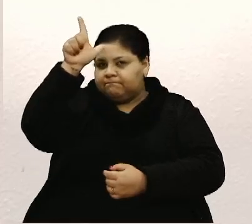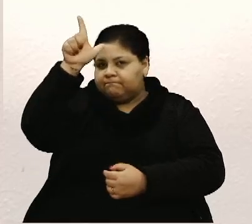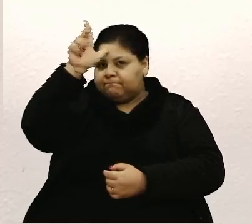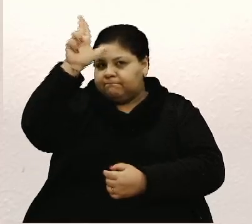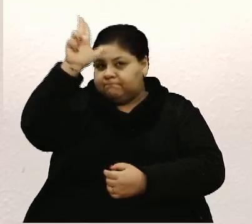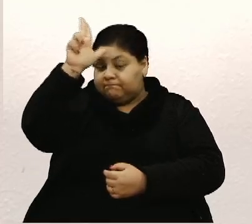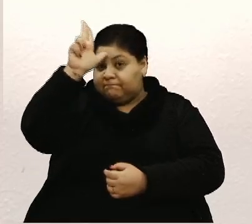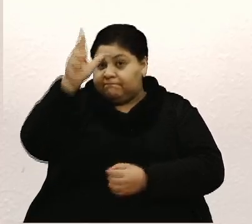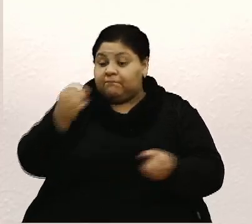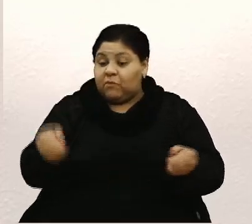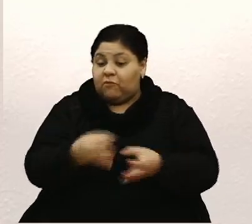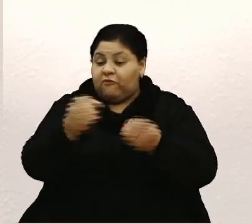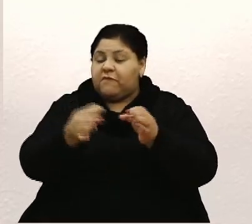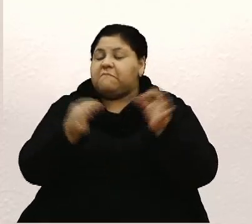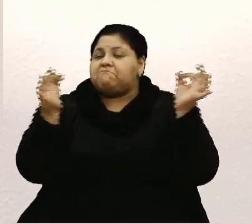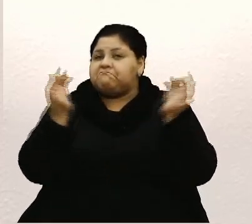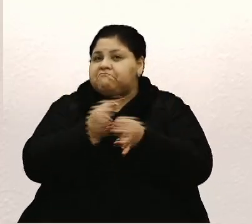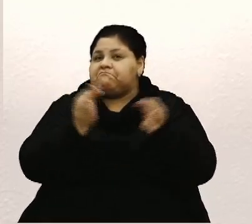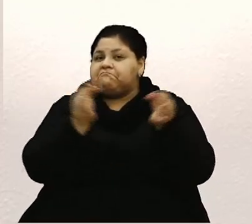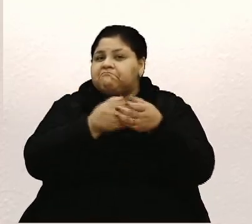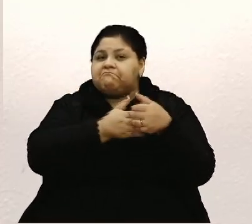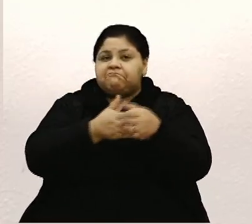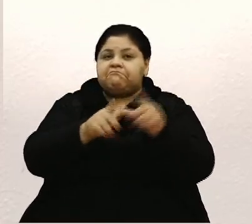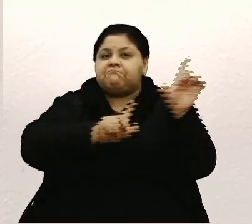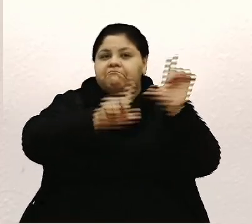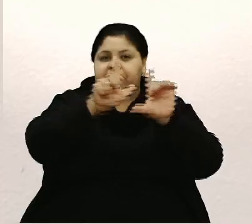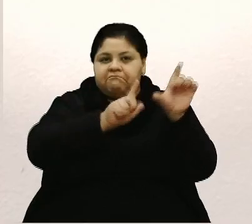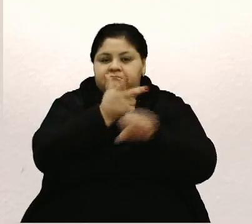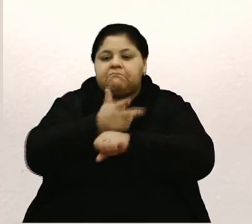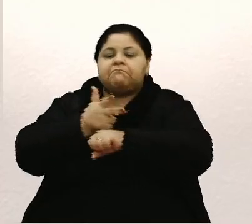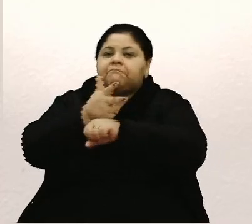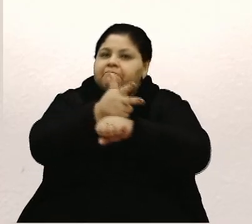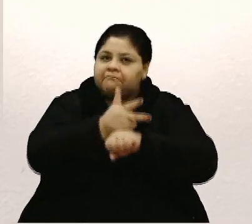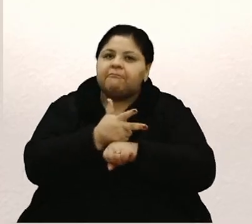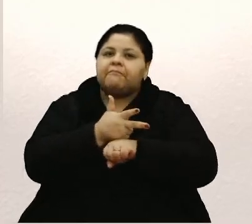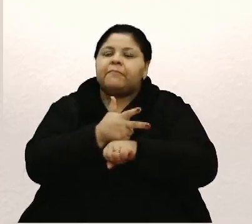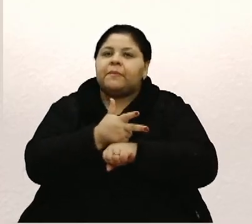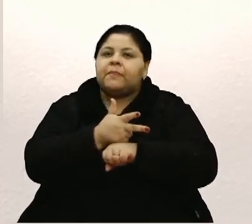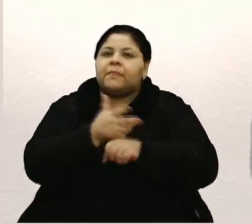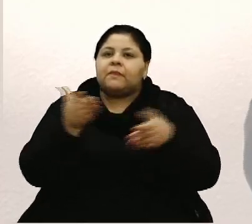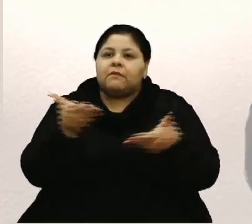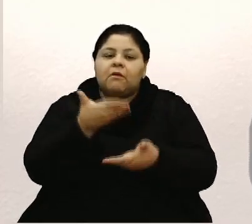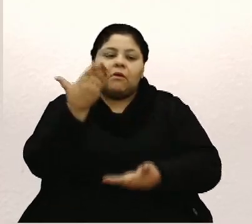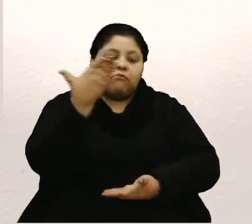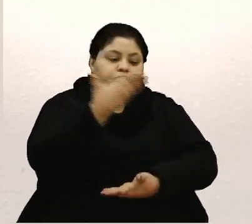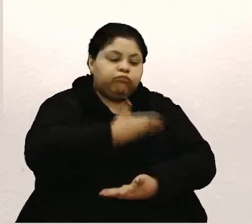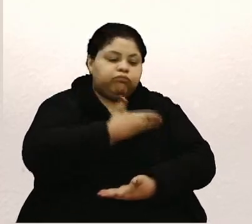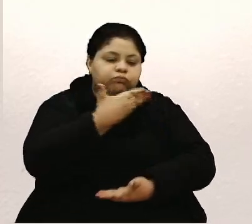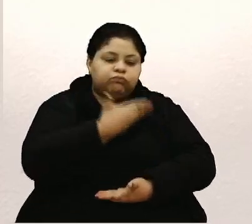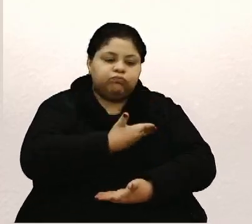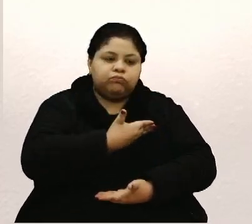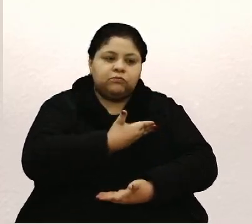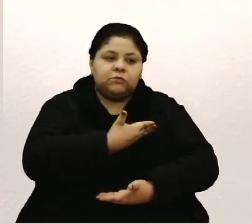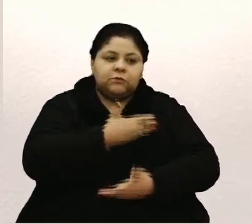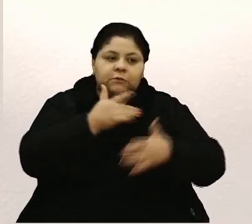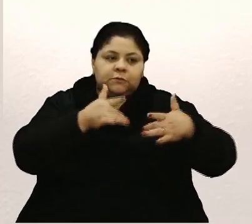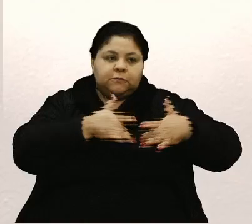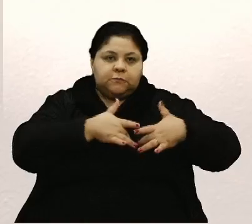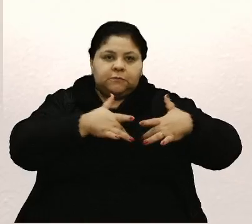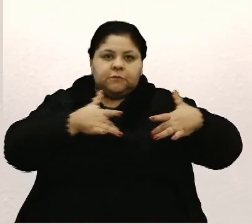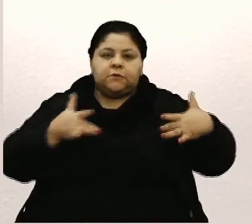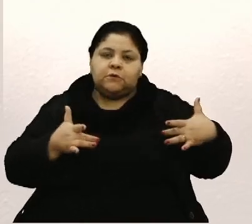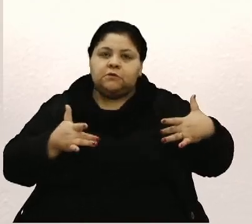evento maravilhoso, acompanhei por fotos e por vídeos, que fica a amizade, que fica a